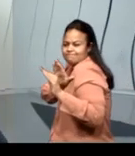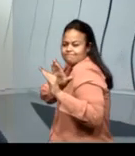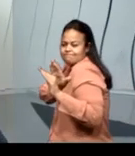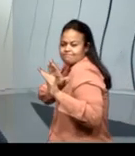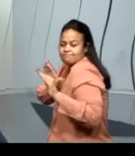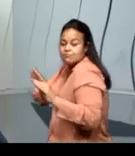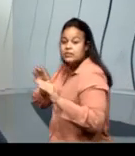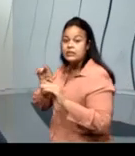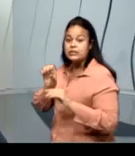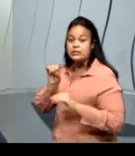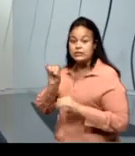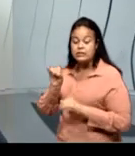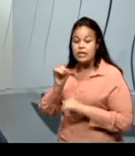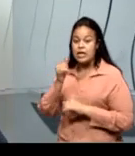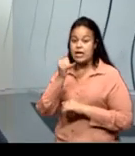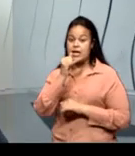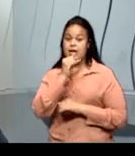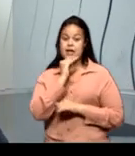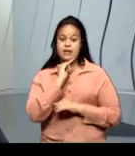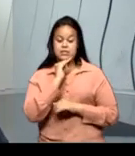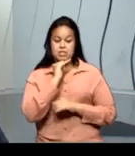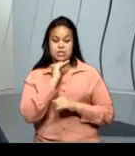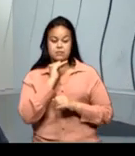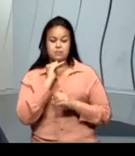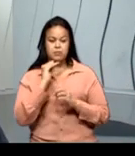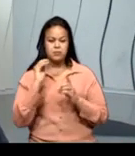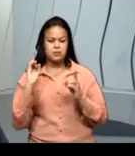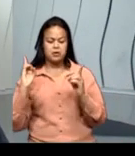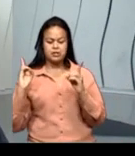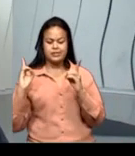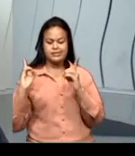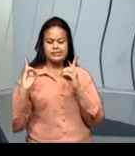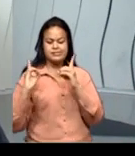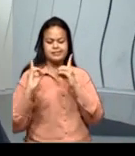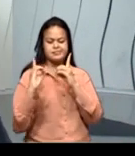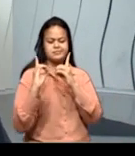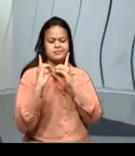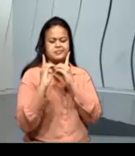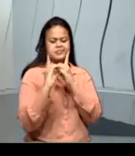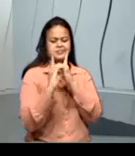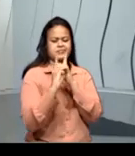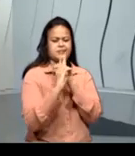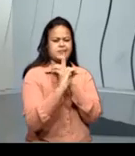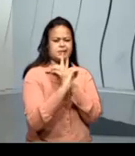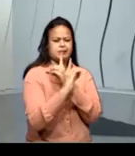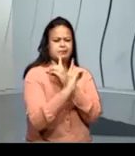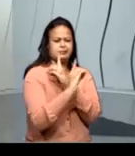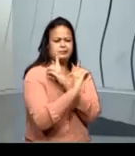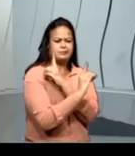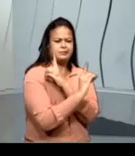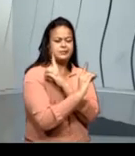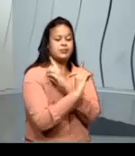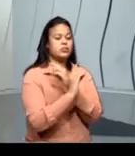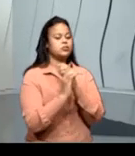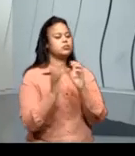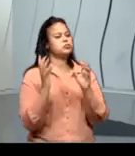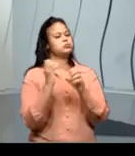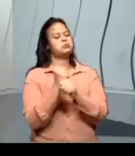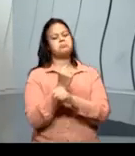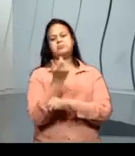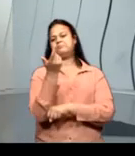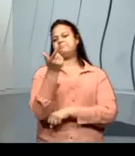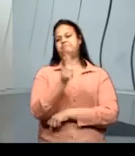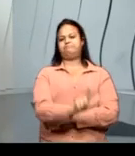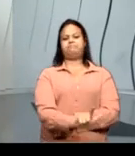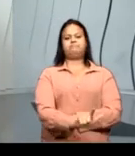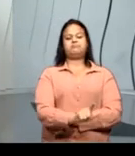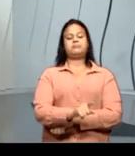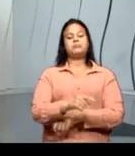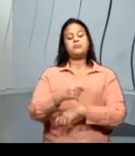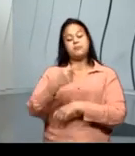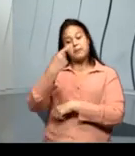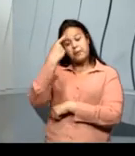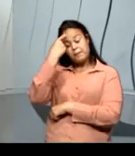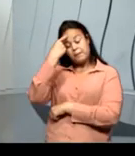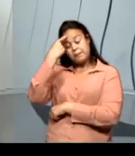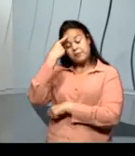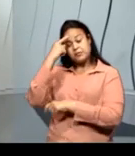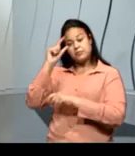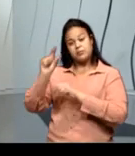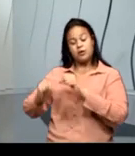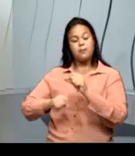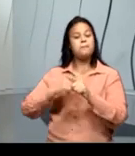lados distintos, eu não poderia efetuar a soma. Nesse caso, a ideia é